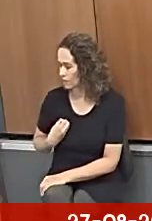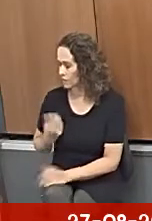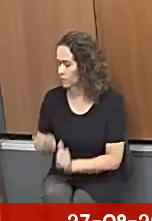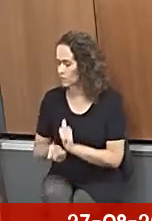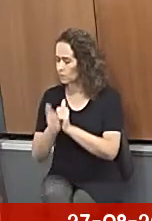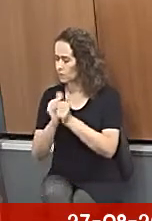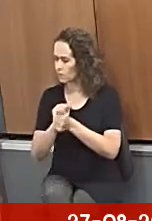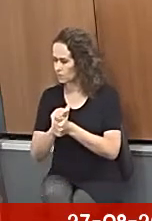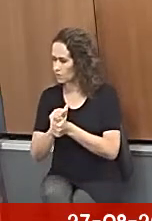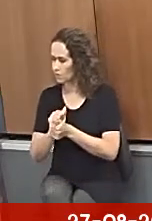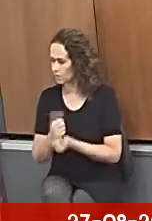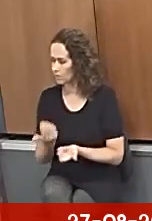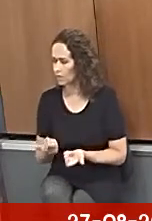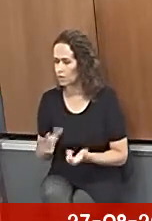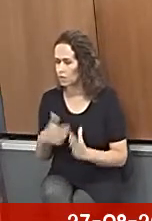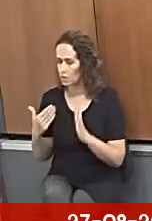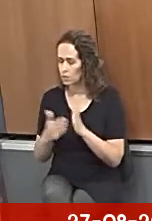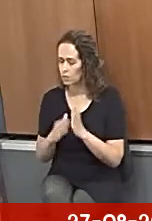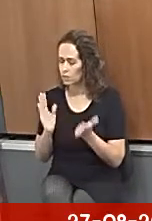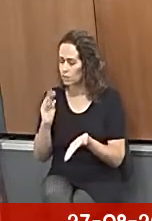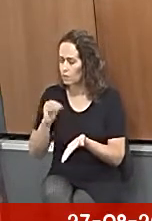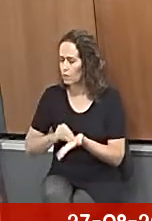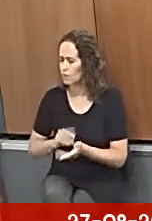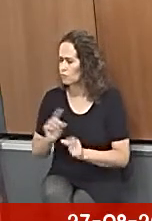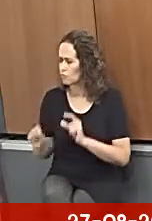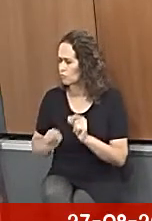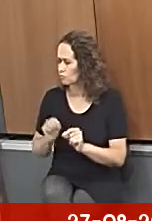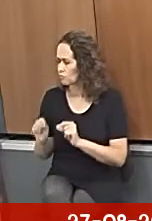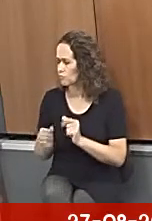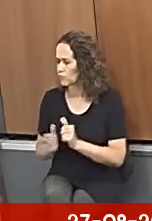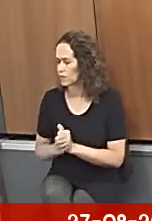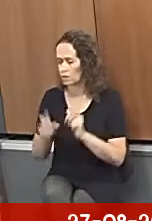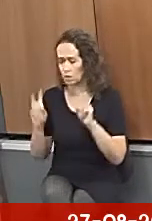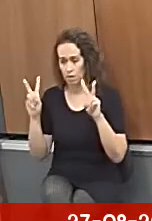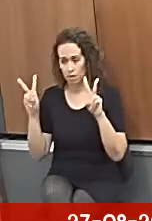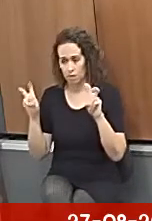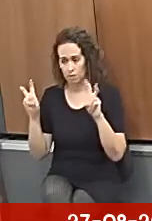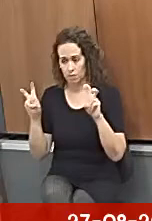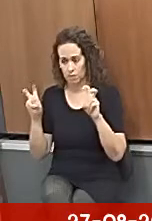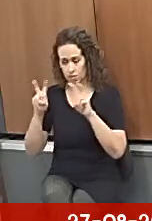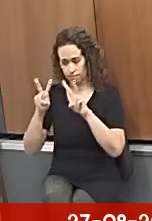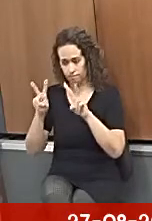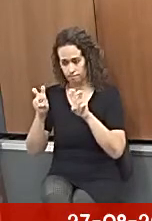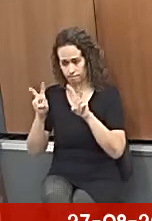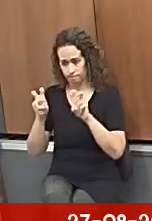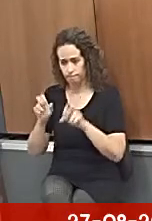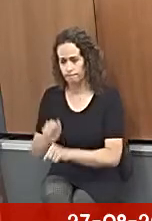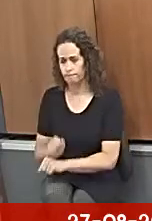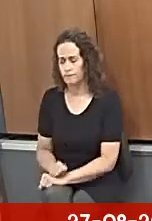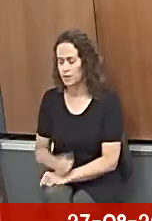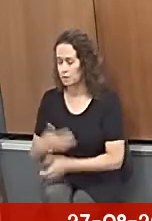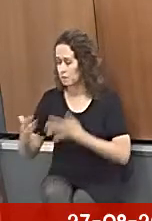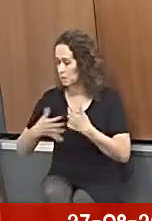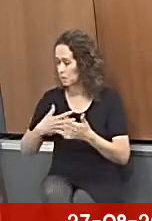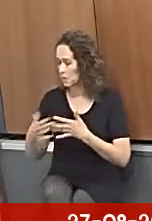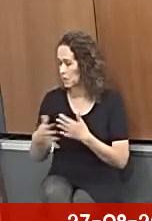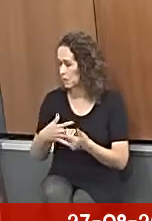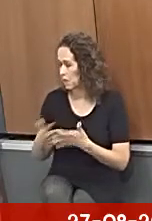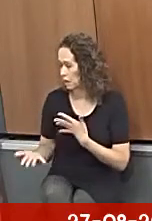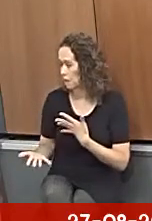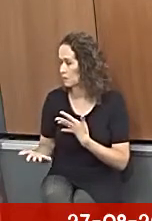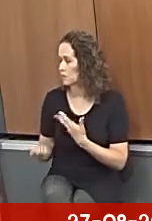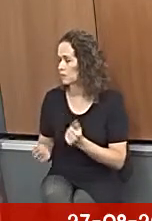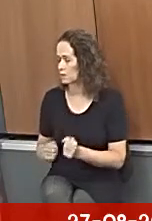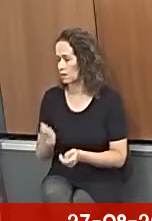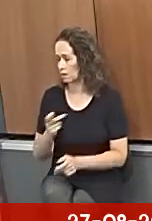tudo foi colocado que foi é e entre aspas é flexibilizada o acesso da